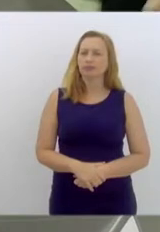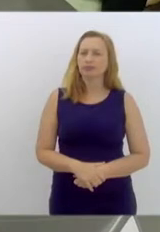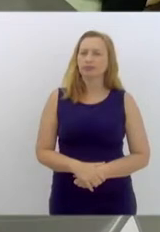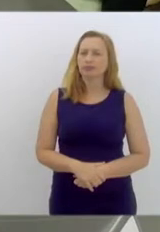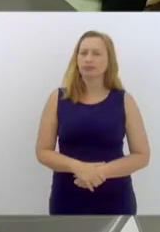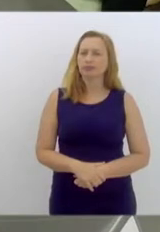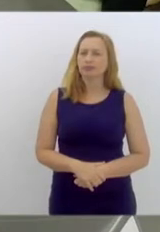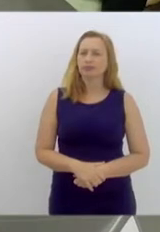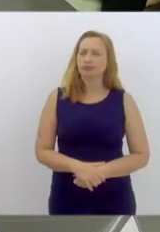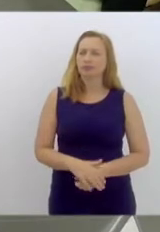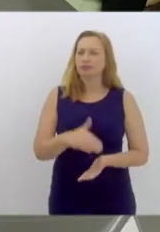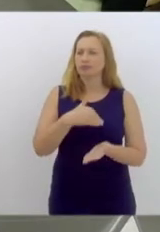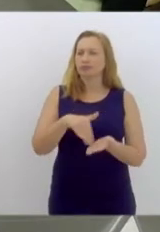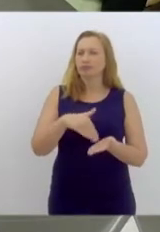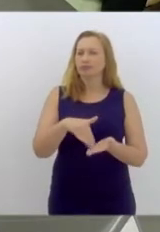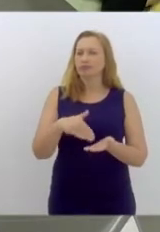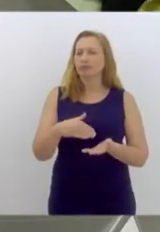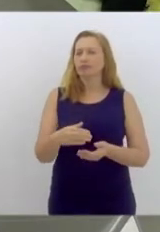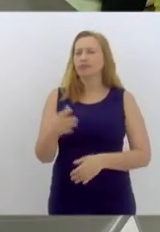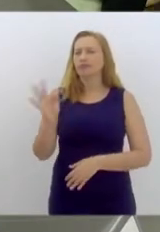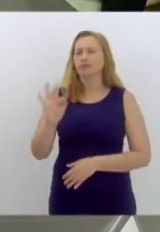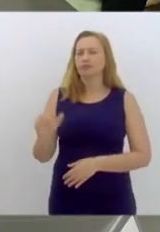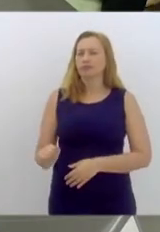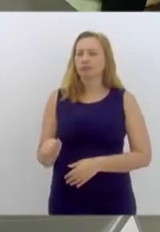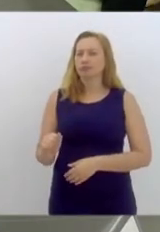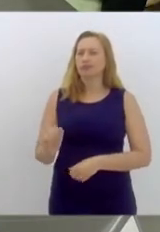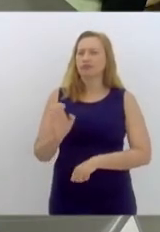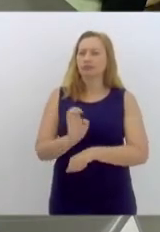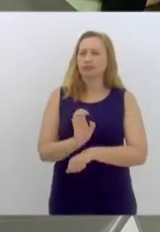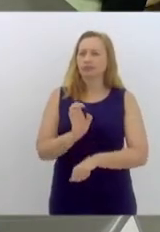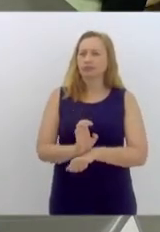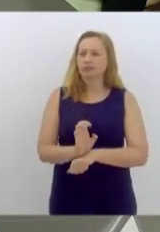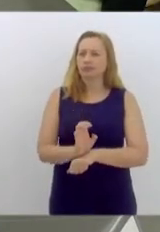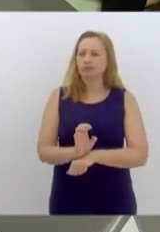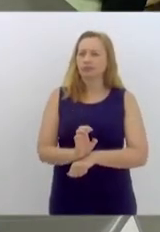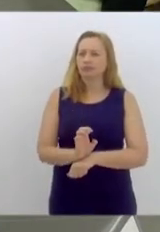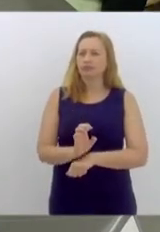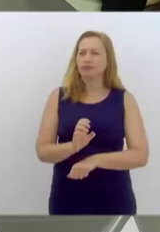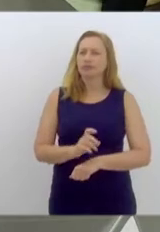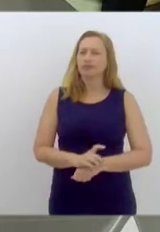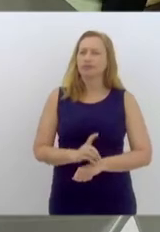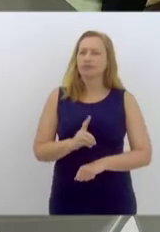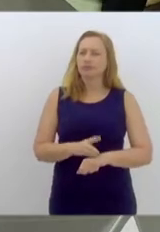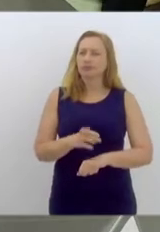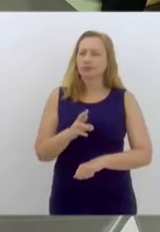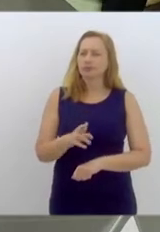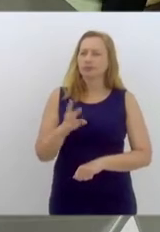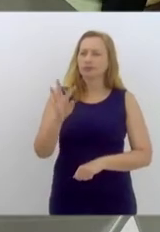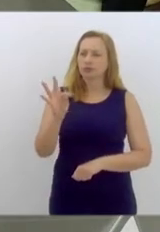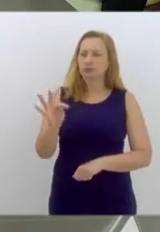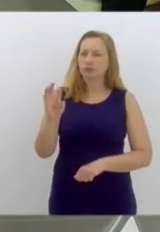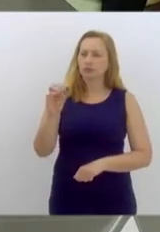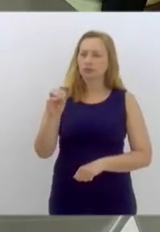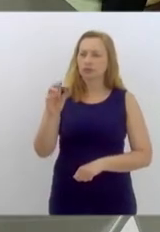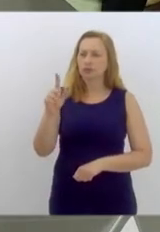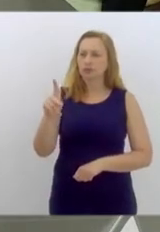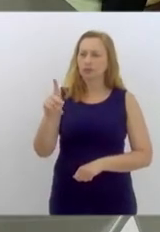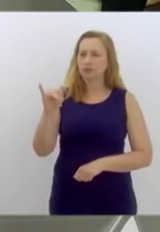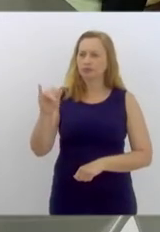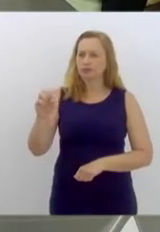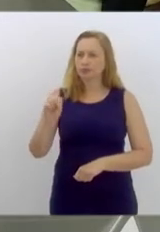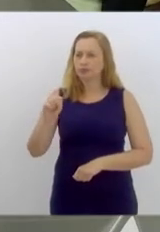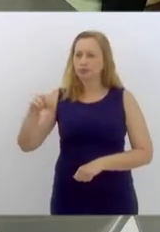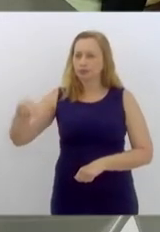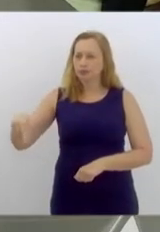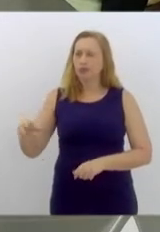Da Secretaria de Fazenda do Estado, além do Thompson, do Dr. Thompson, temos aqui a Vera Lúcia